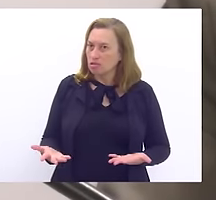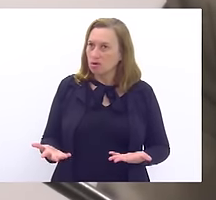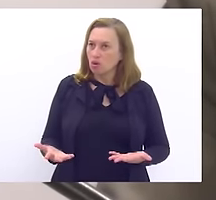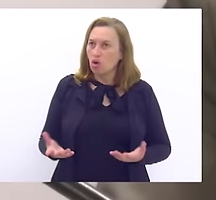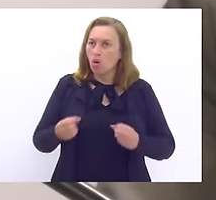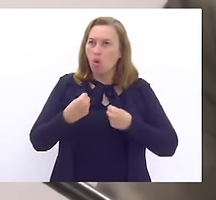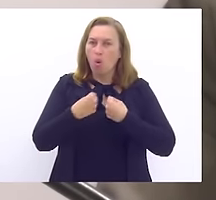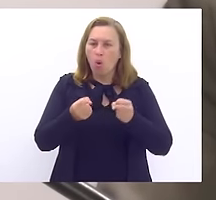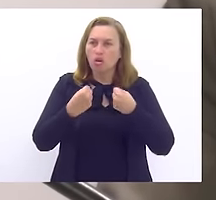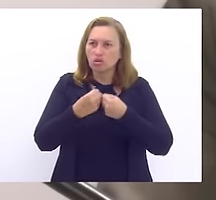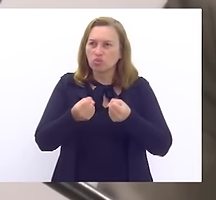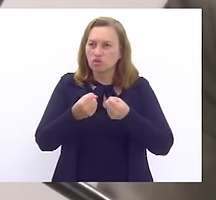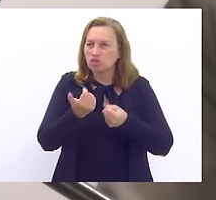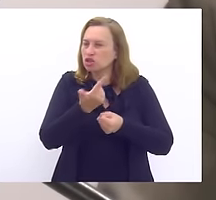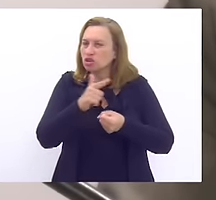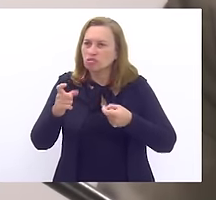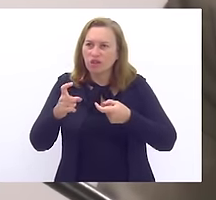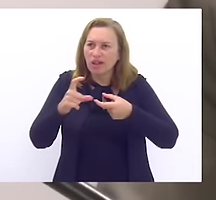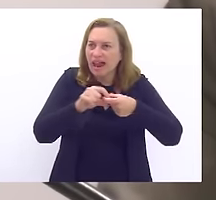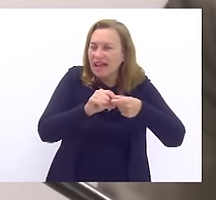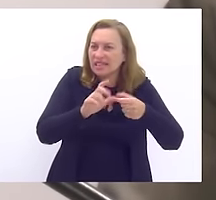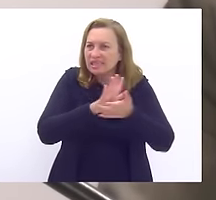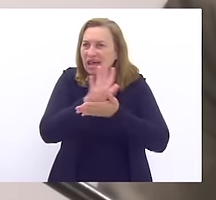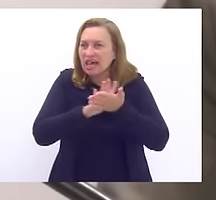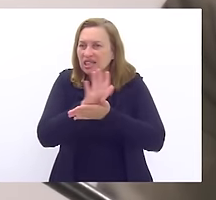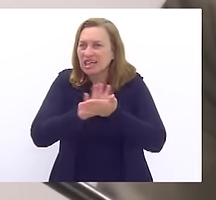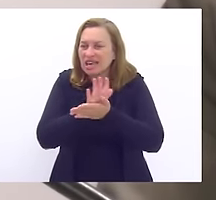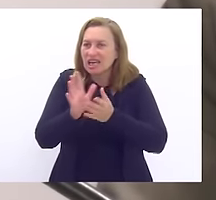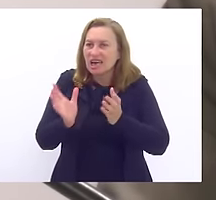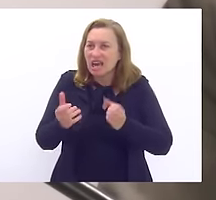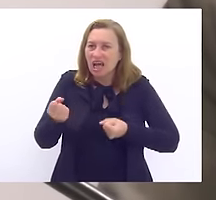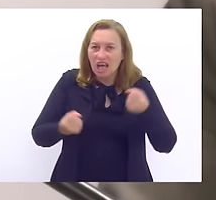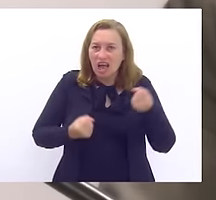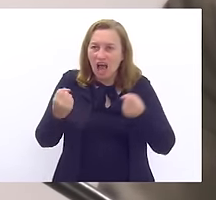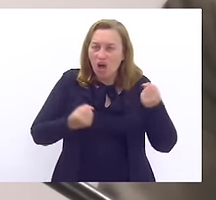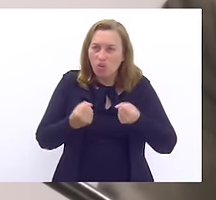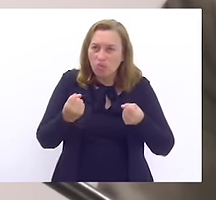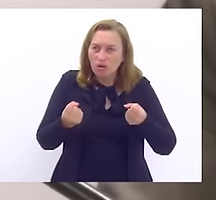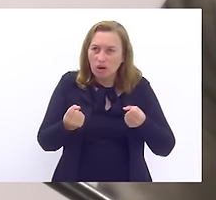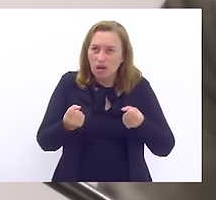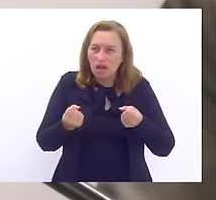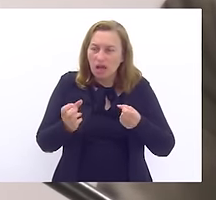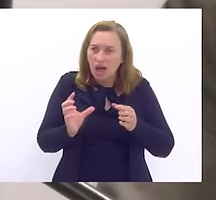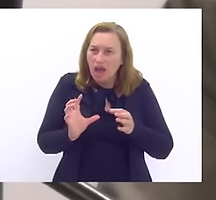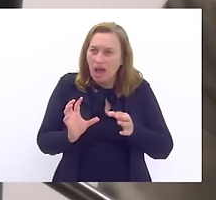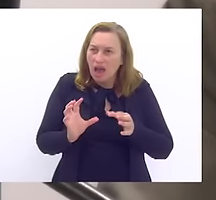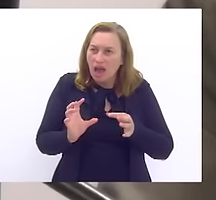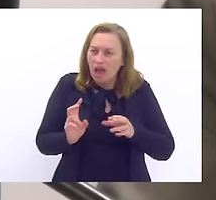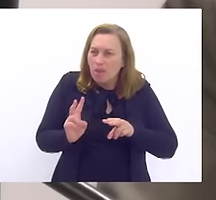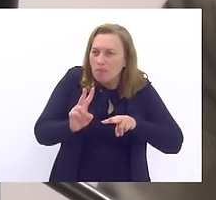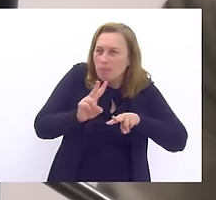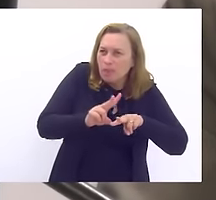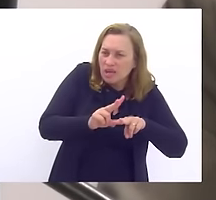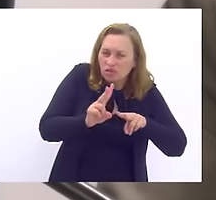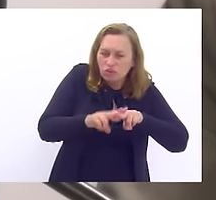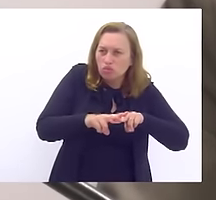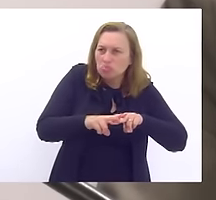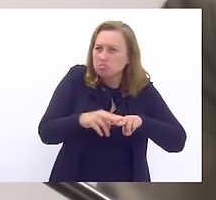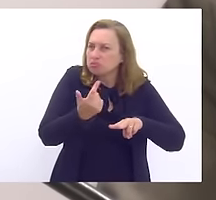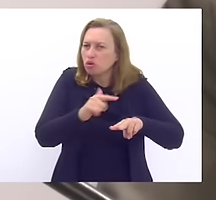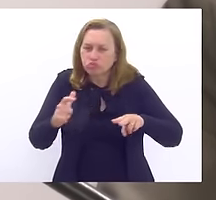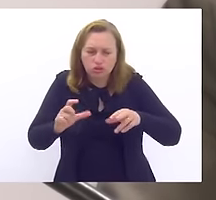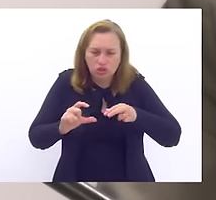ônibus sem Lacre e você viu diversas de carro serem aprendido porque não tinha um lacre mau estado de conservação